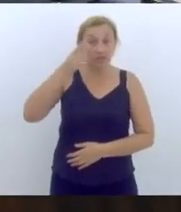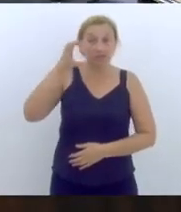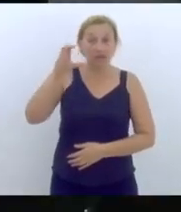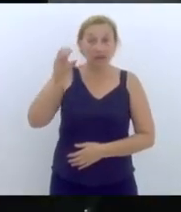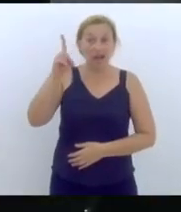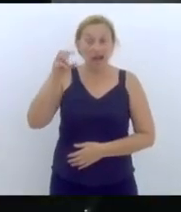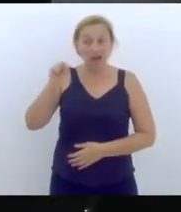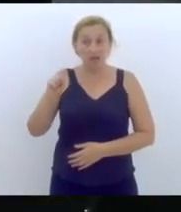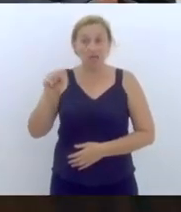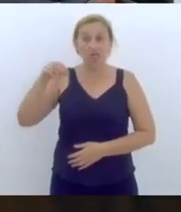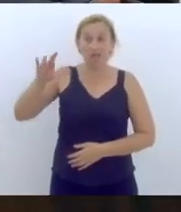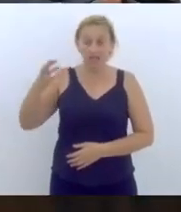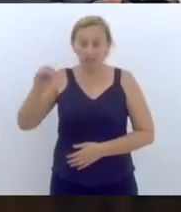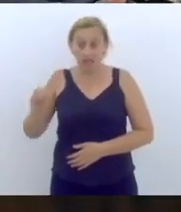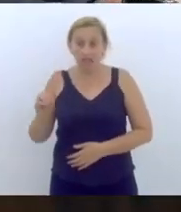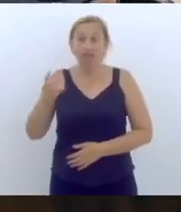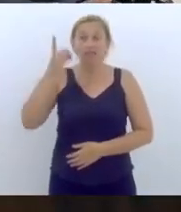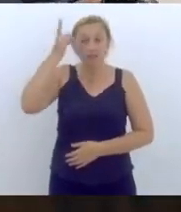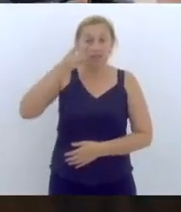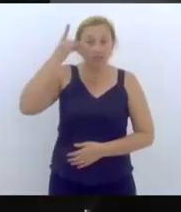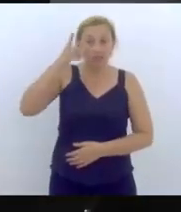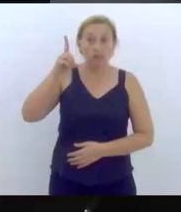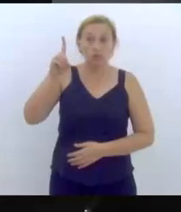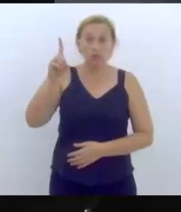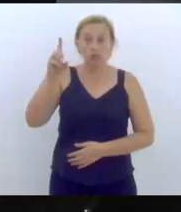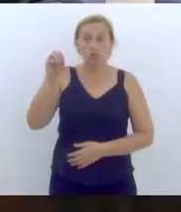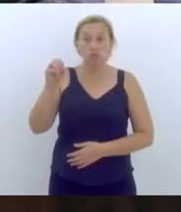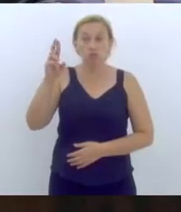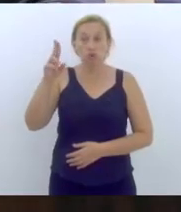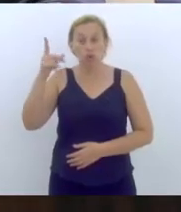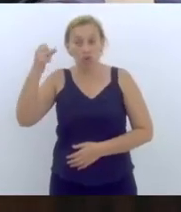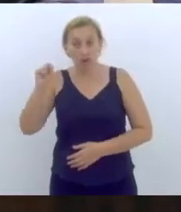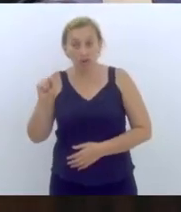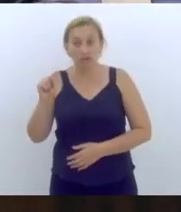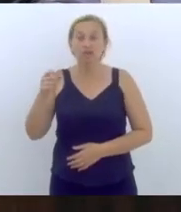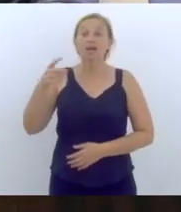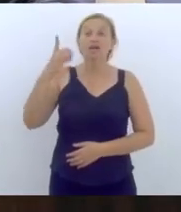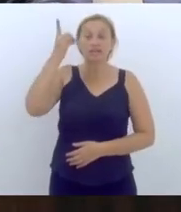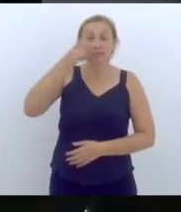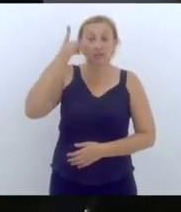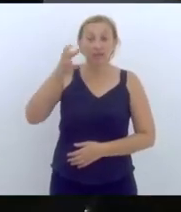Macedo, deputado Douglas Rua, deputado Renato Miranda,